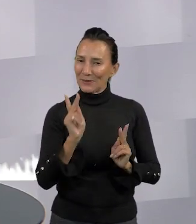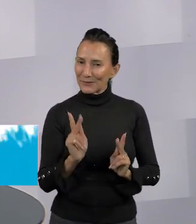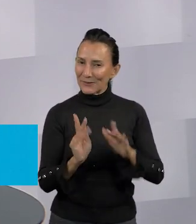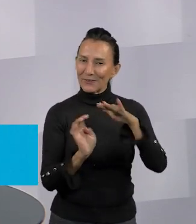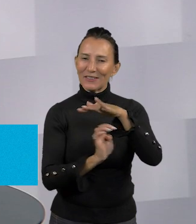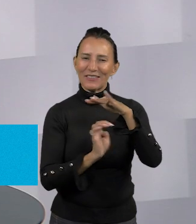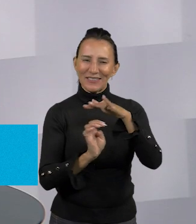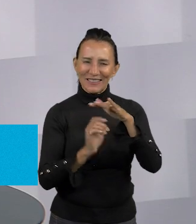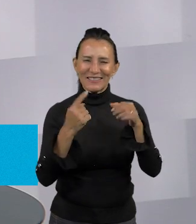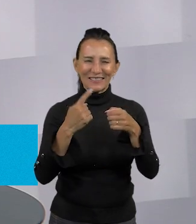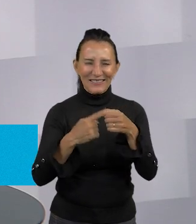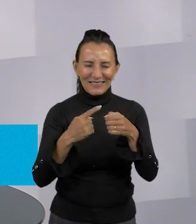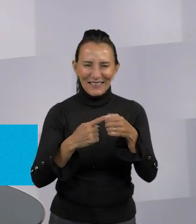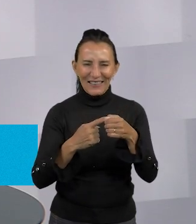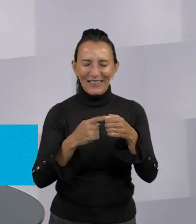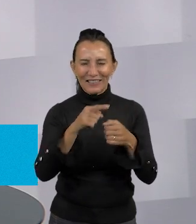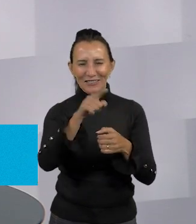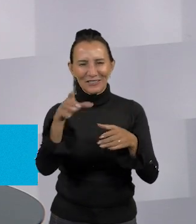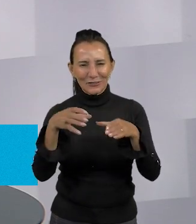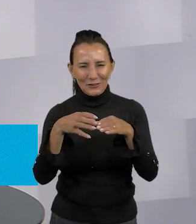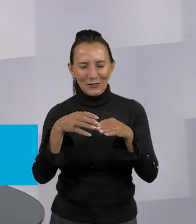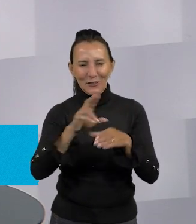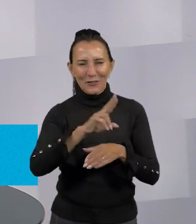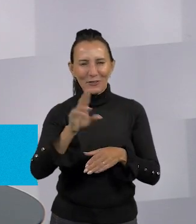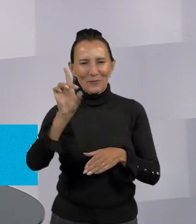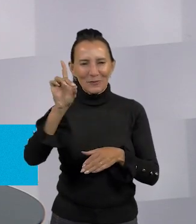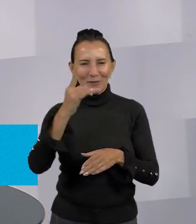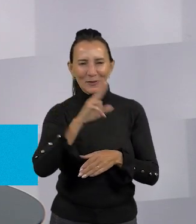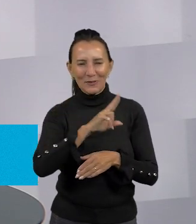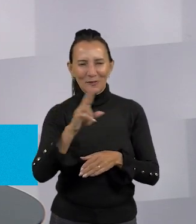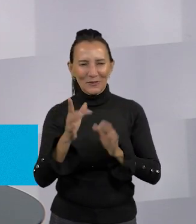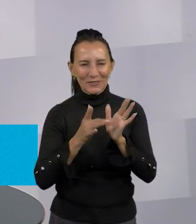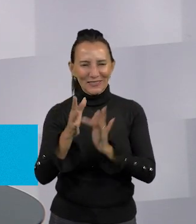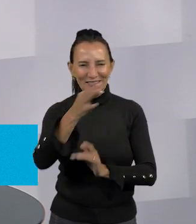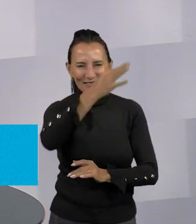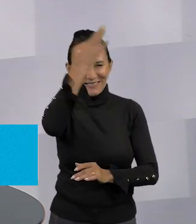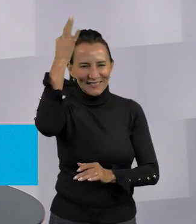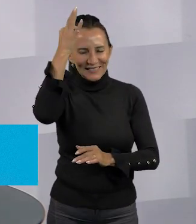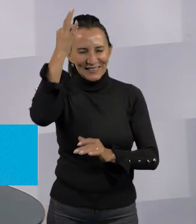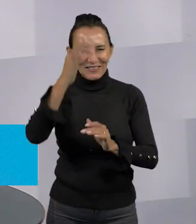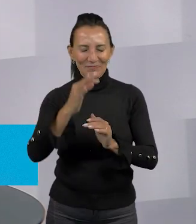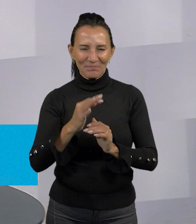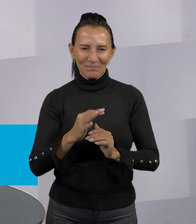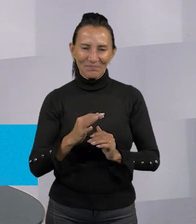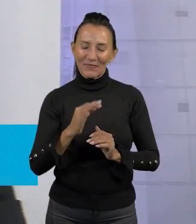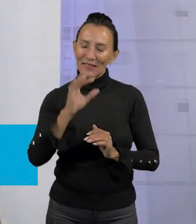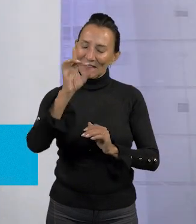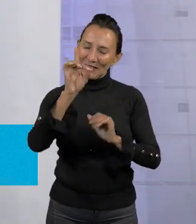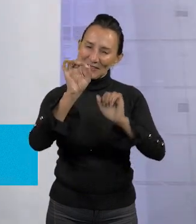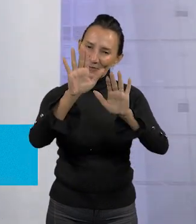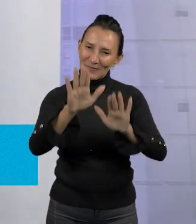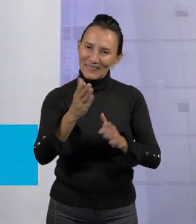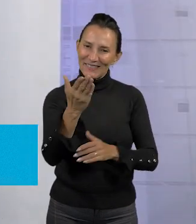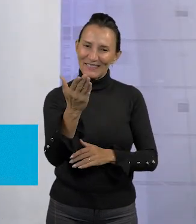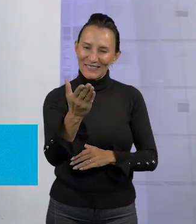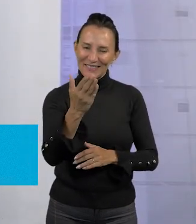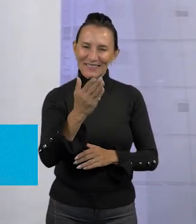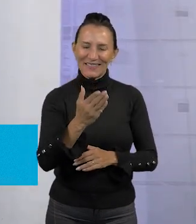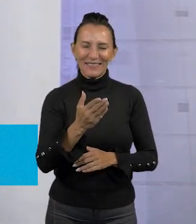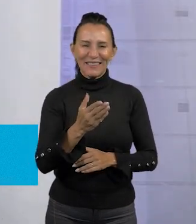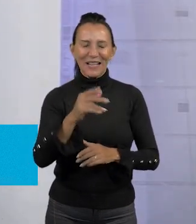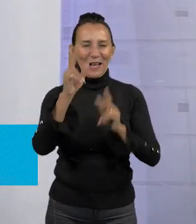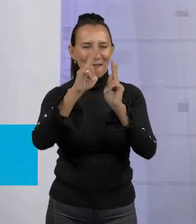comunidade em nome do pai do filho e do Espírito Santo de Deus que Deus abençoe você